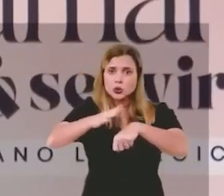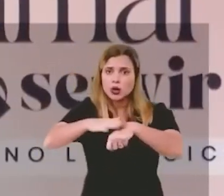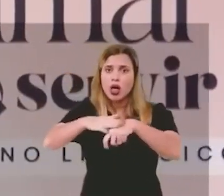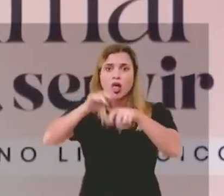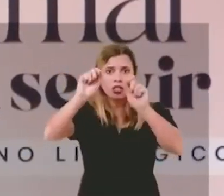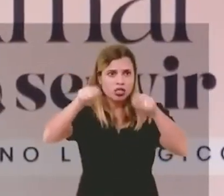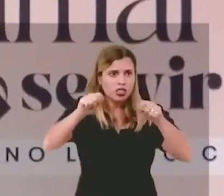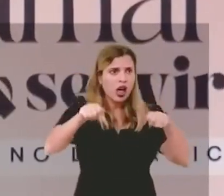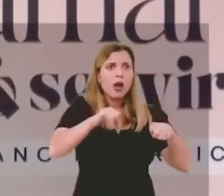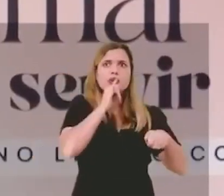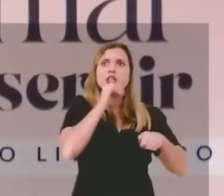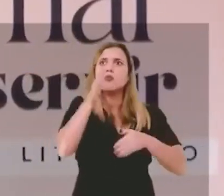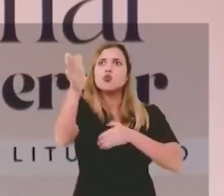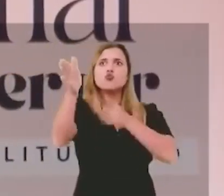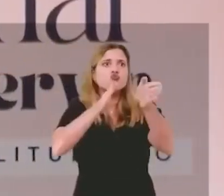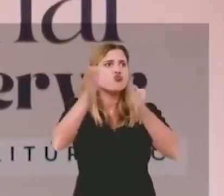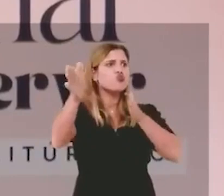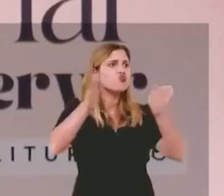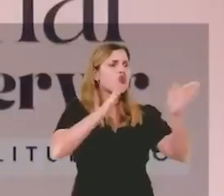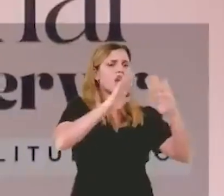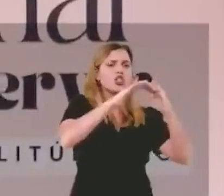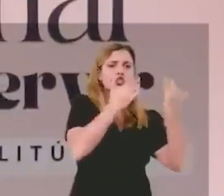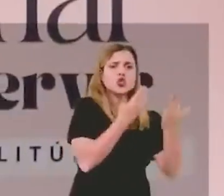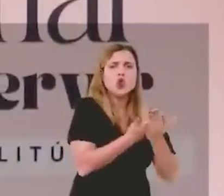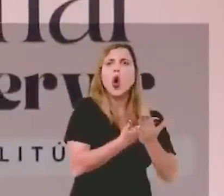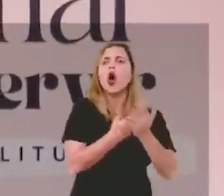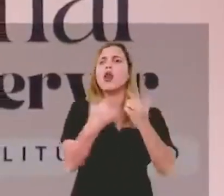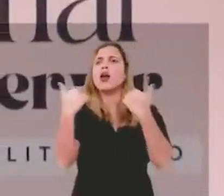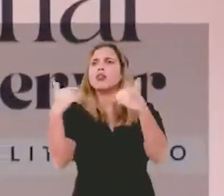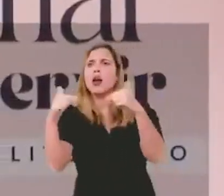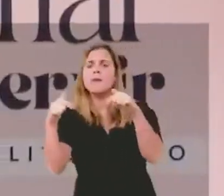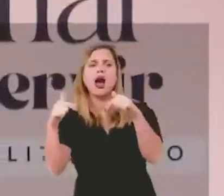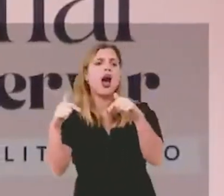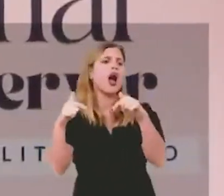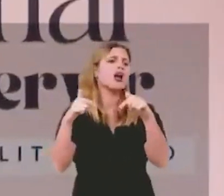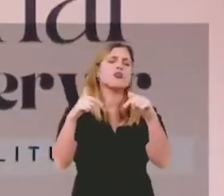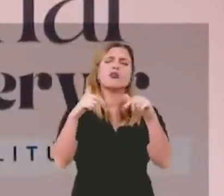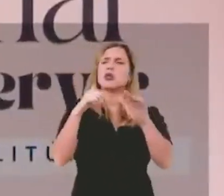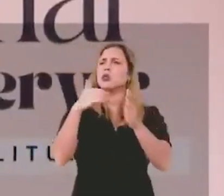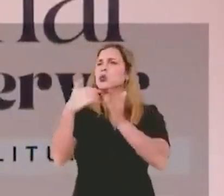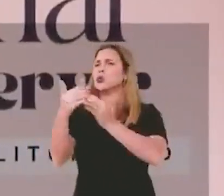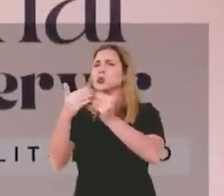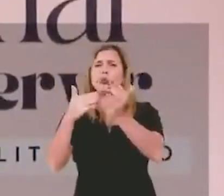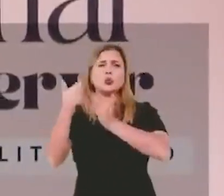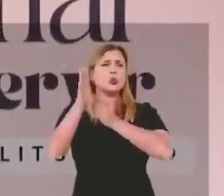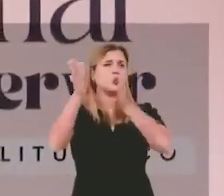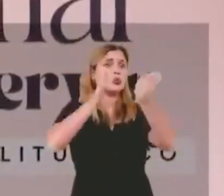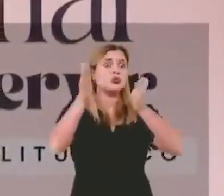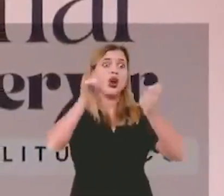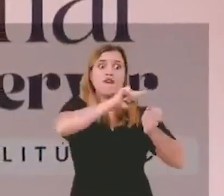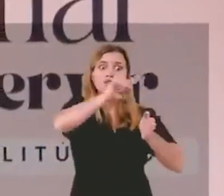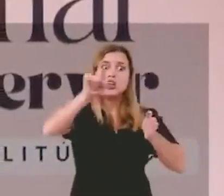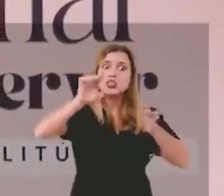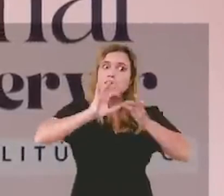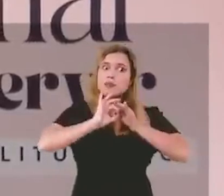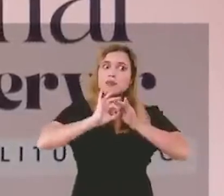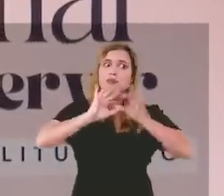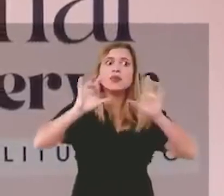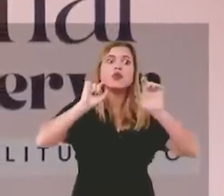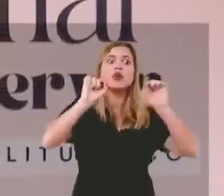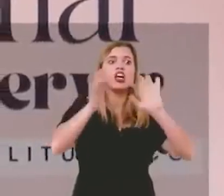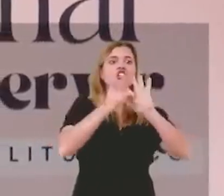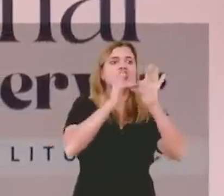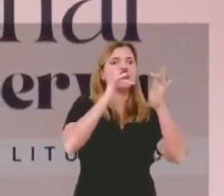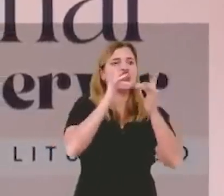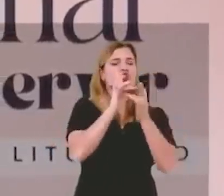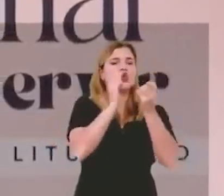pelo comércio, pela indústria, pelos campos, levando essa luz e deixando essa luz brilhar, para que